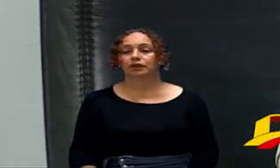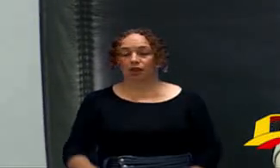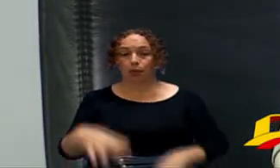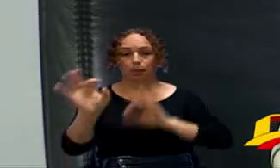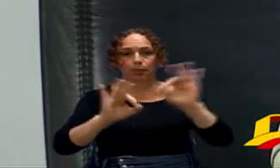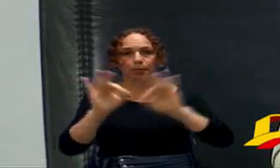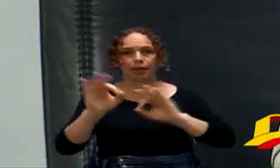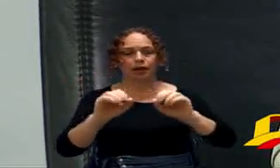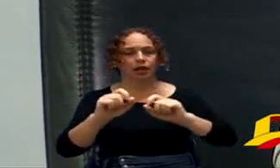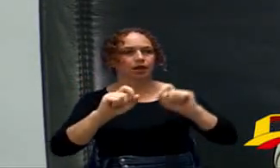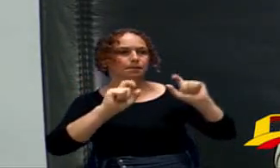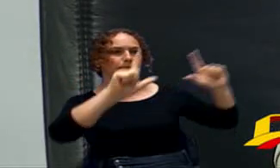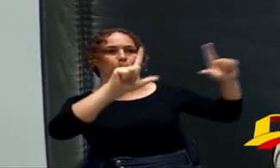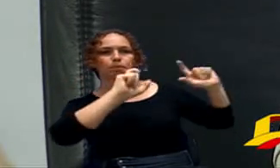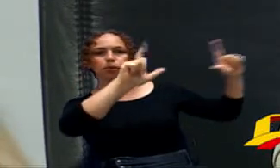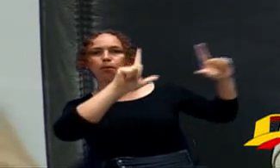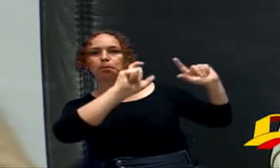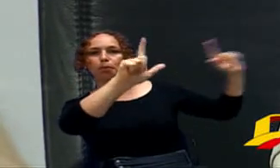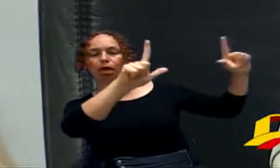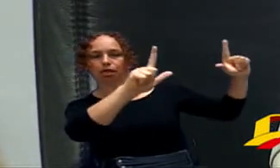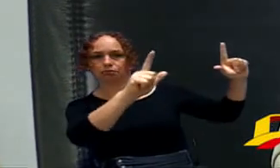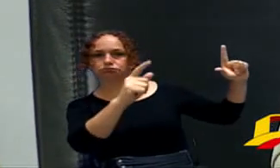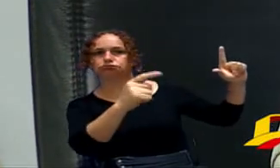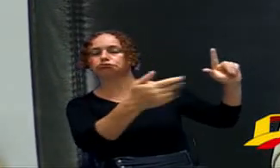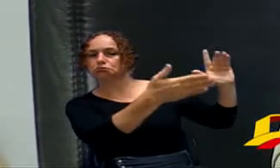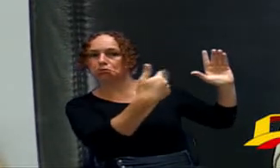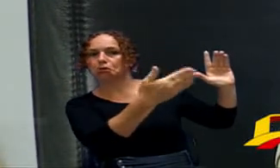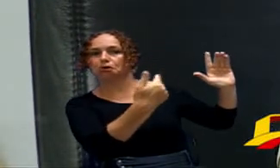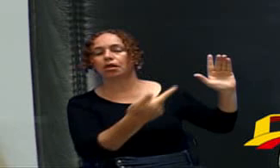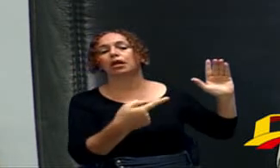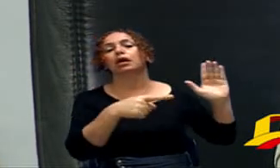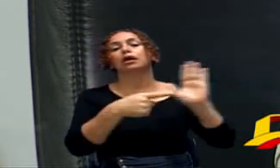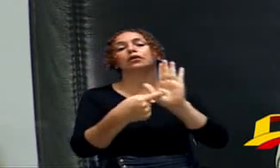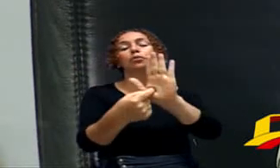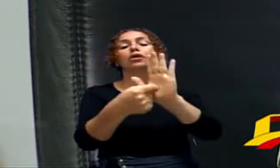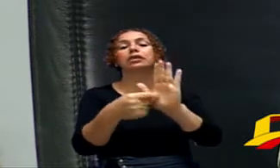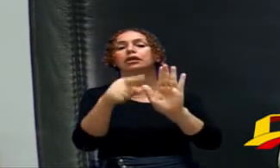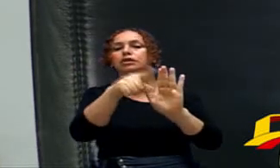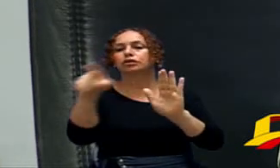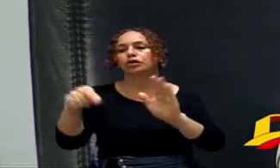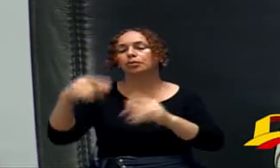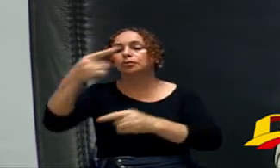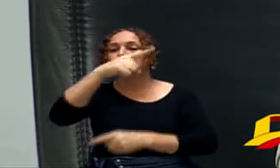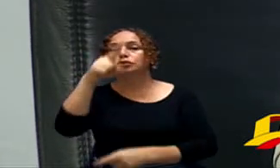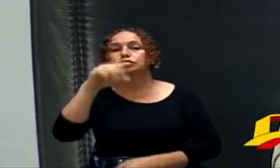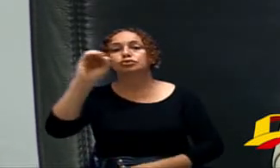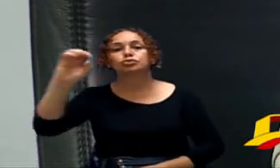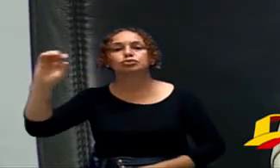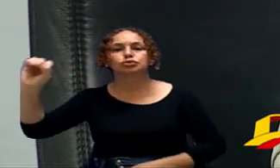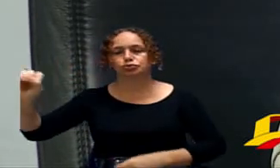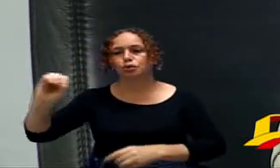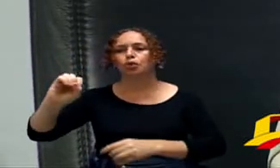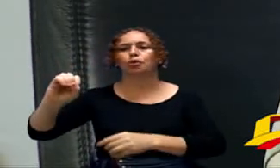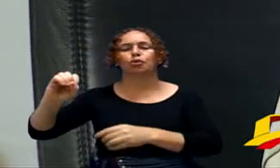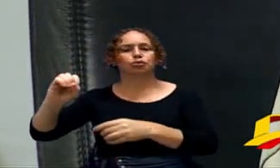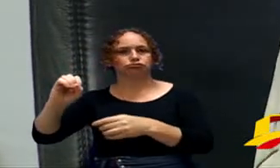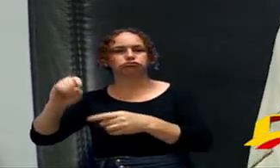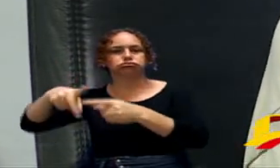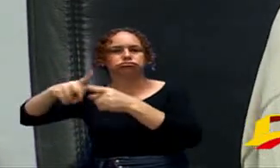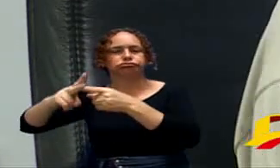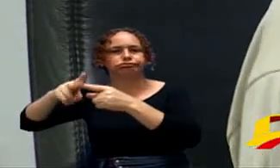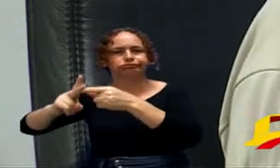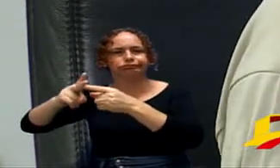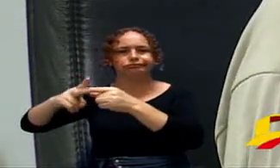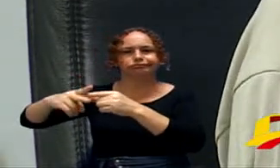sou arquiteta e urbanista, eu iria falar sobre a revitalização do Zoológico de Sorocaba e sobre marco